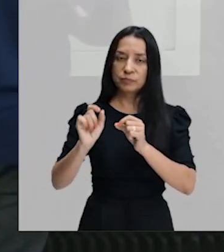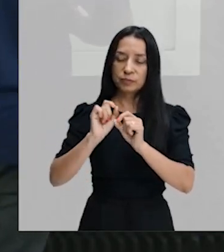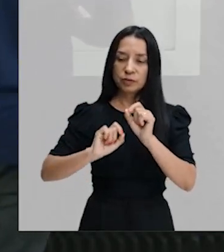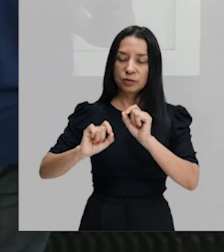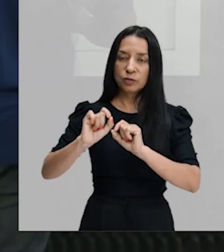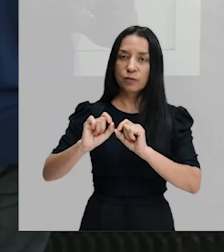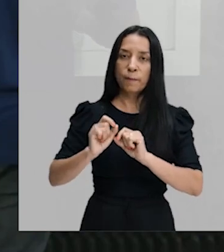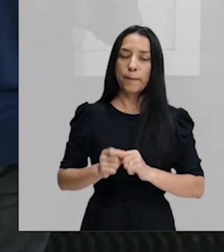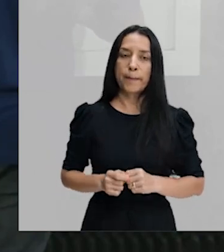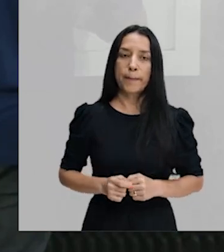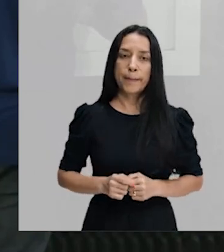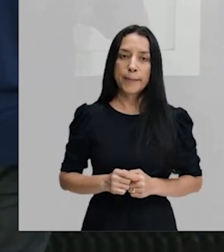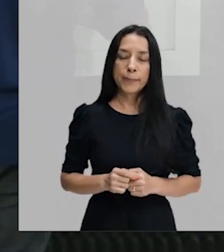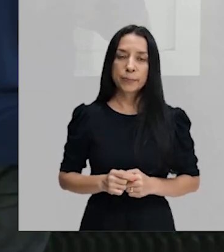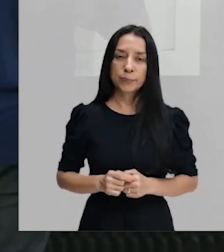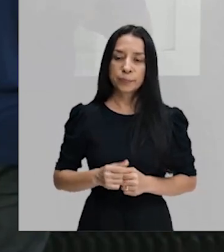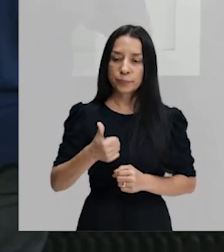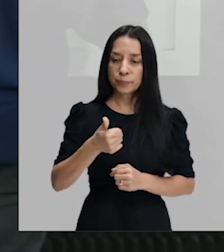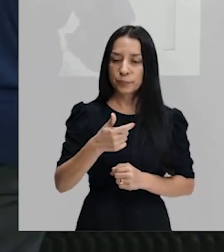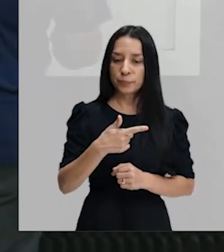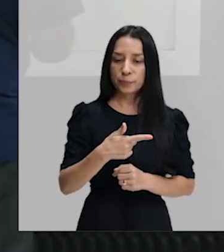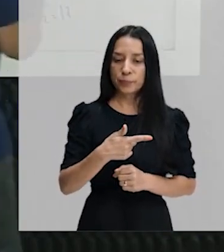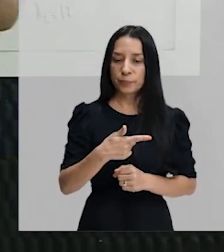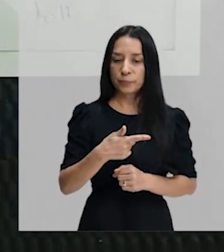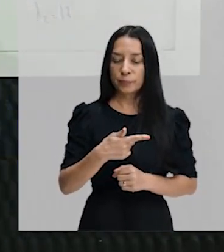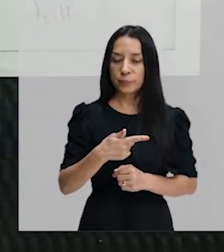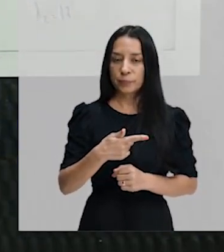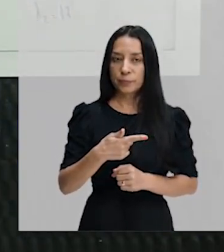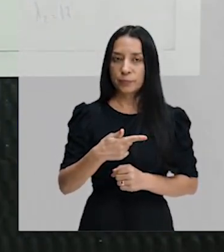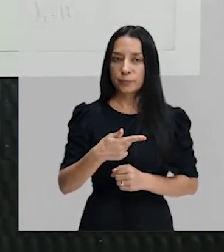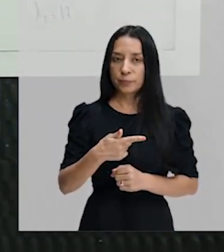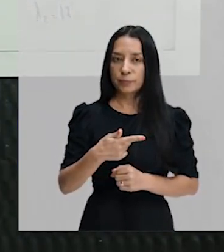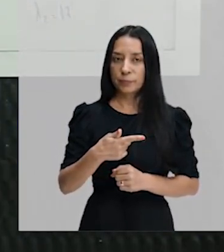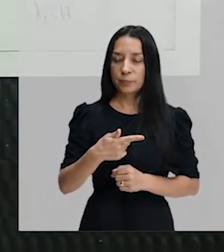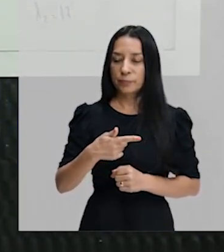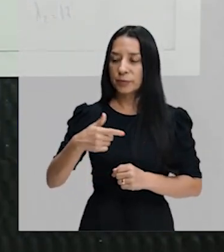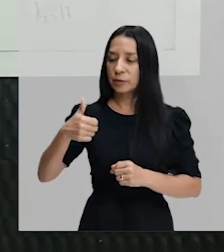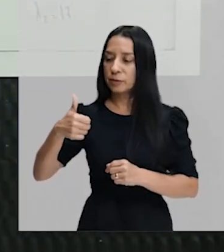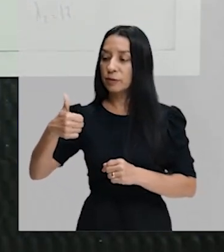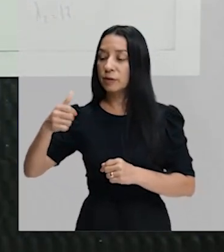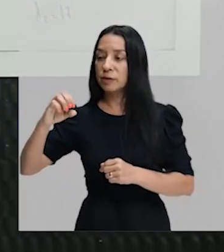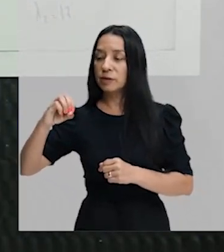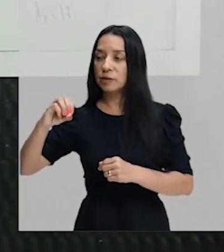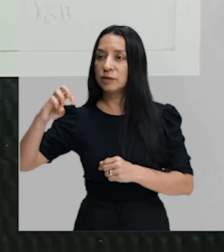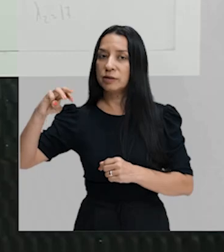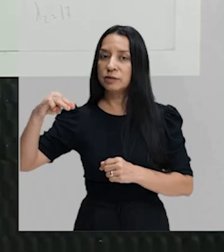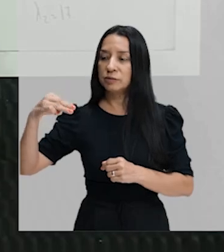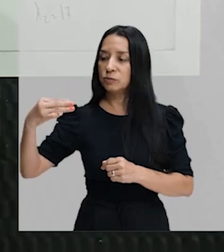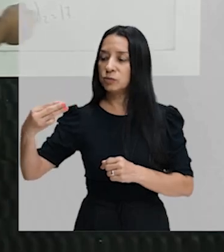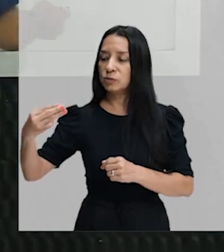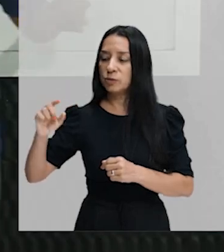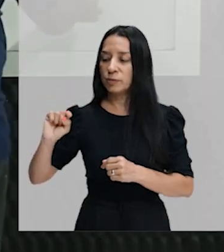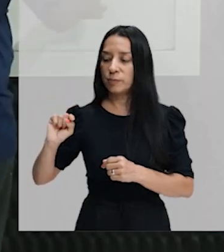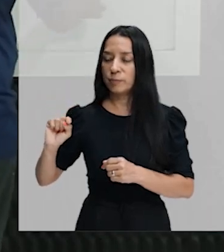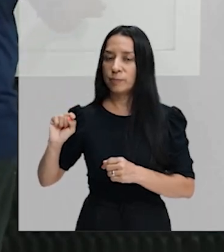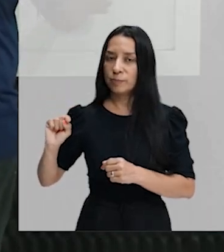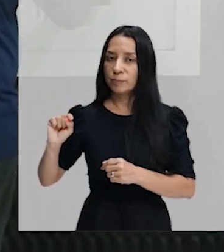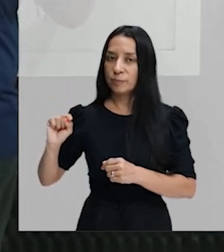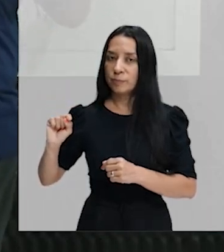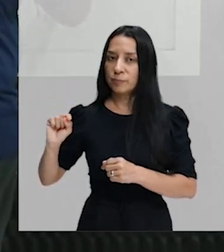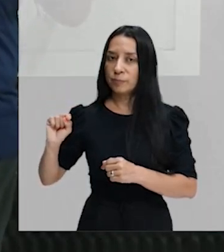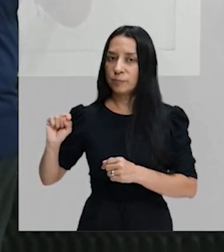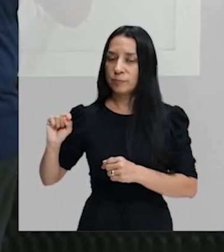vai ser 17 esse 10 a terceira que está embaixo a gente vai